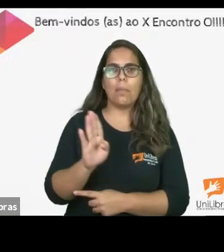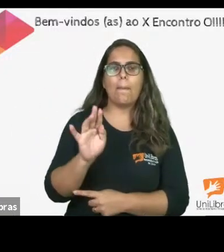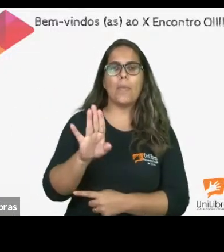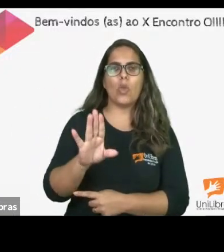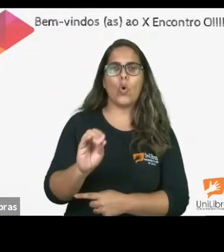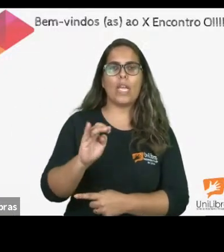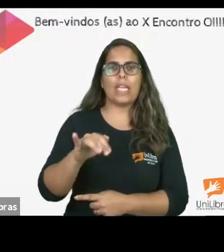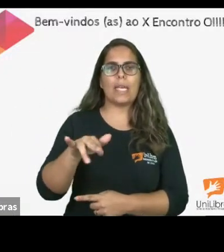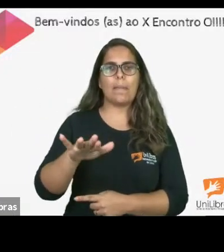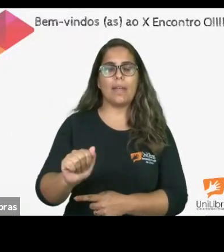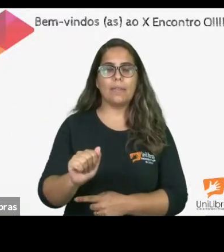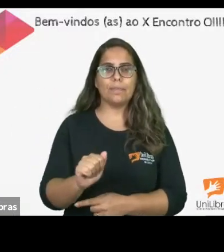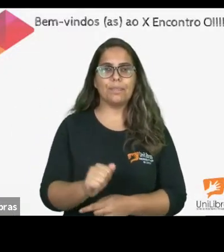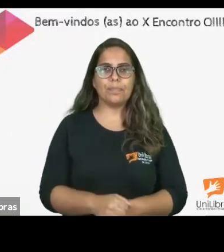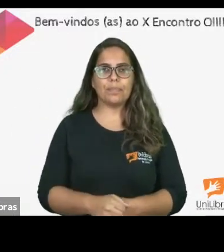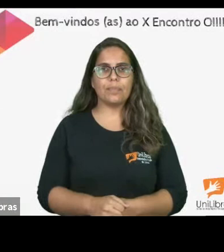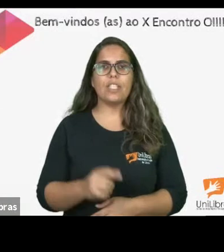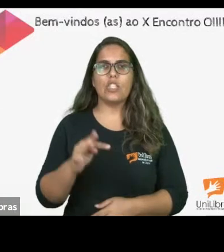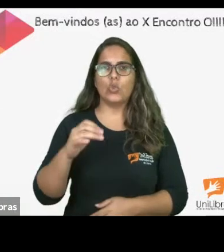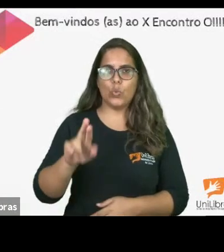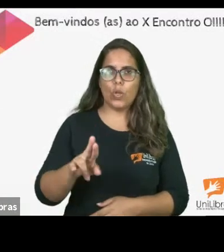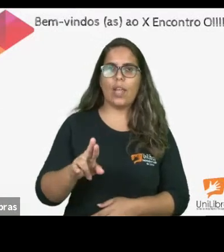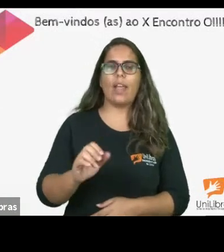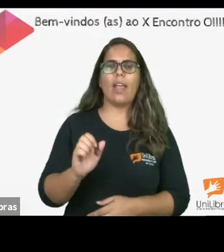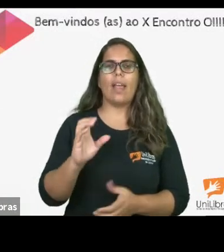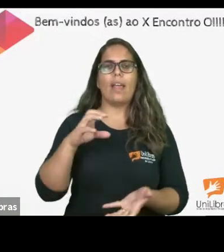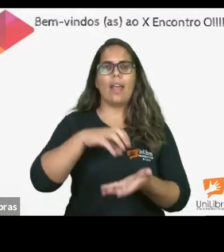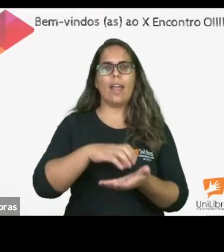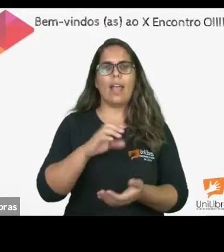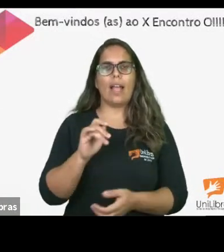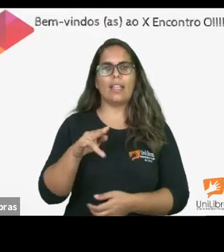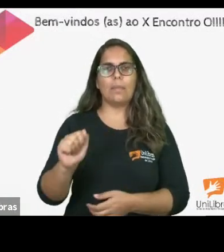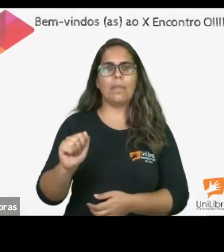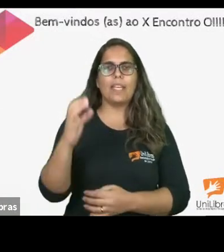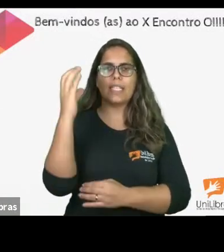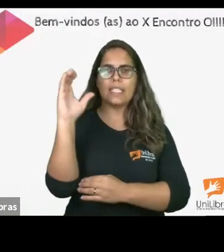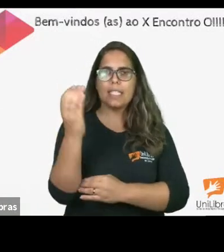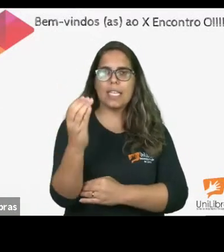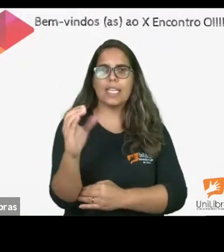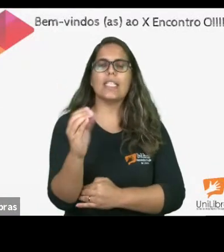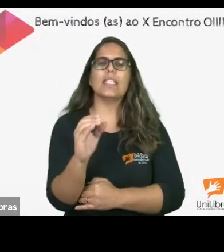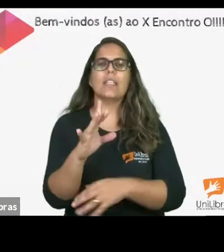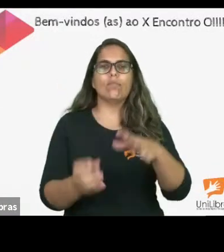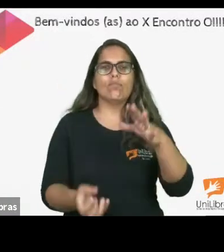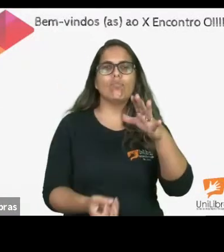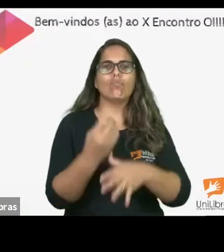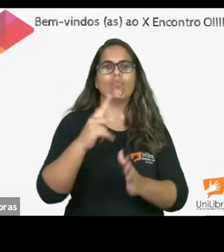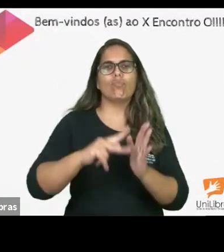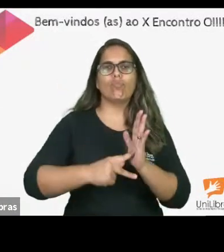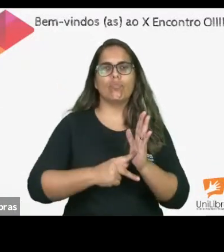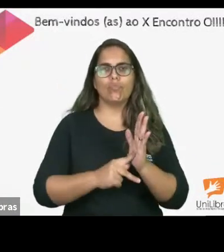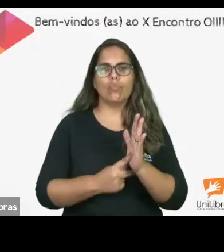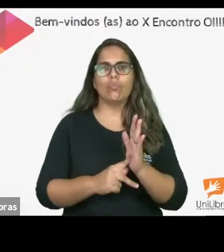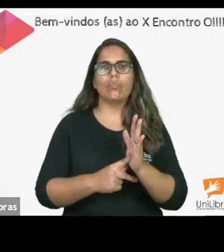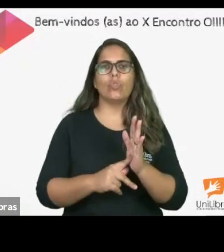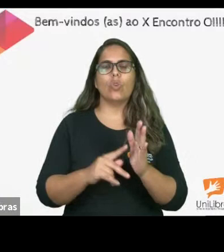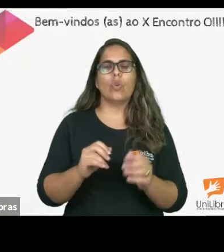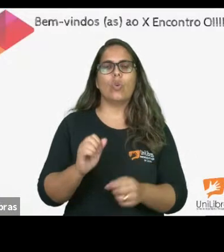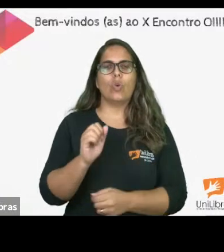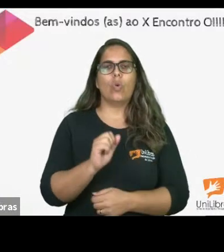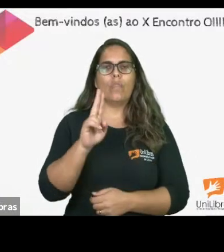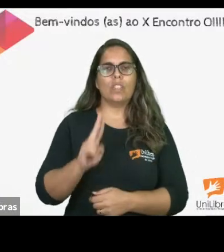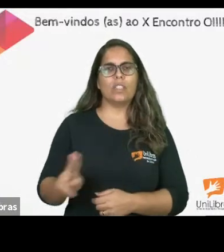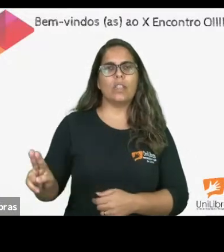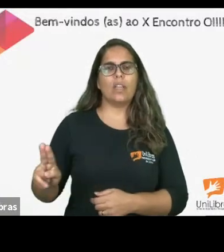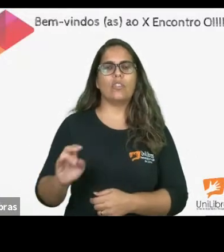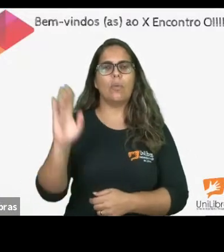É membro titular da Academia Brasileira de Ciências, sócio fundador da Sociedade Brasileira de Imunologia e